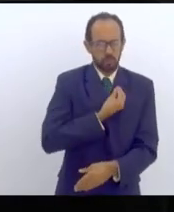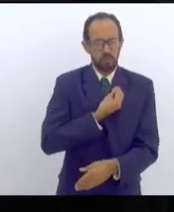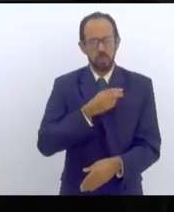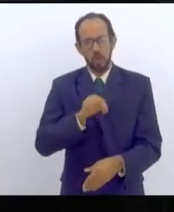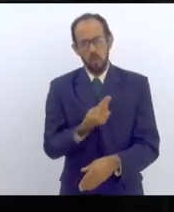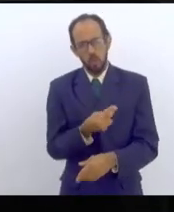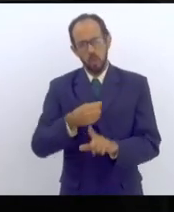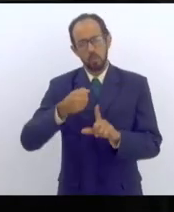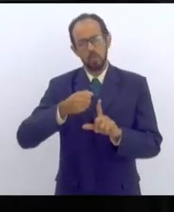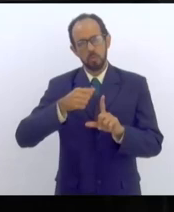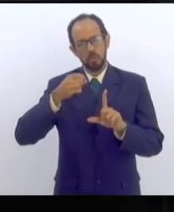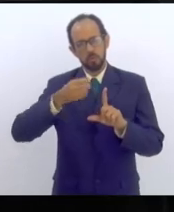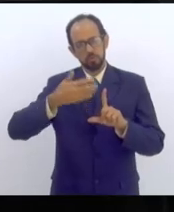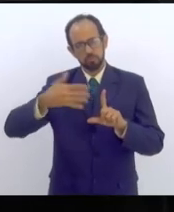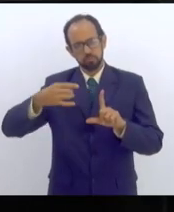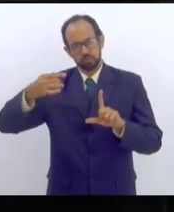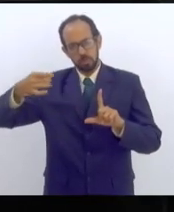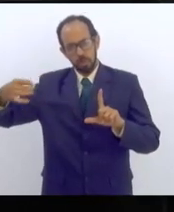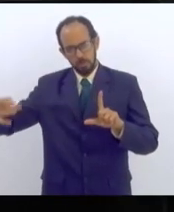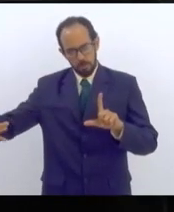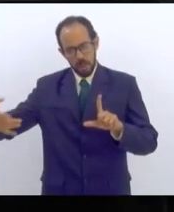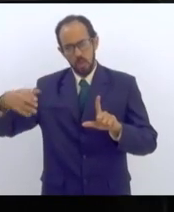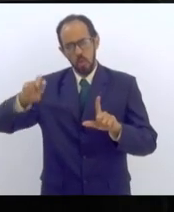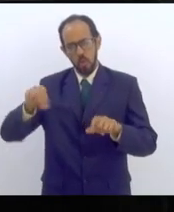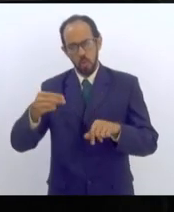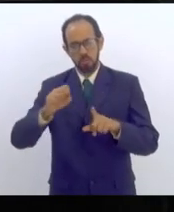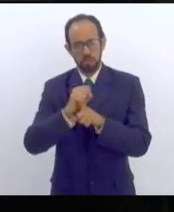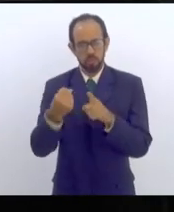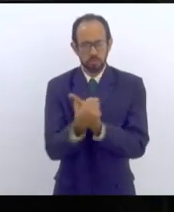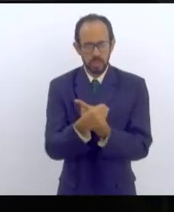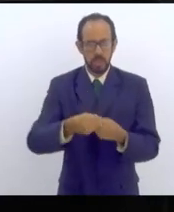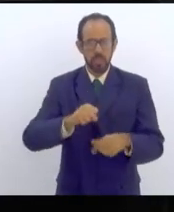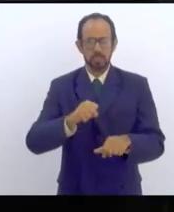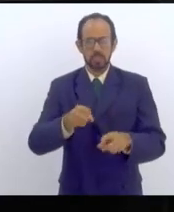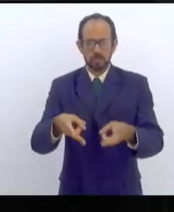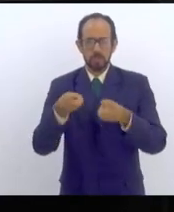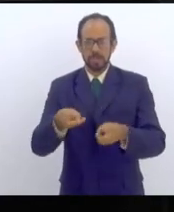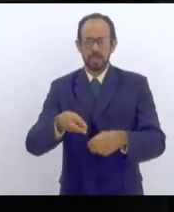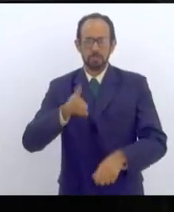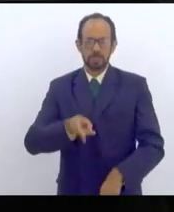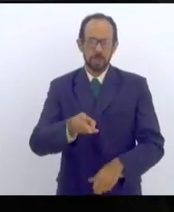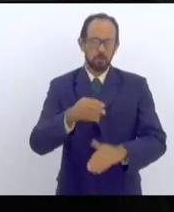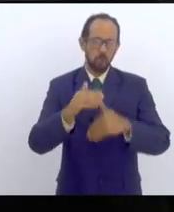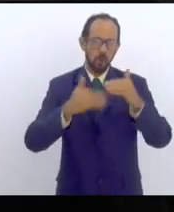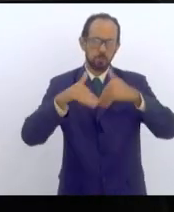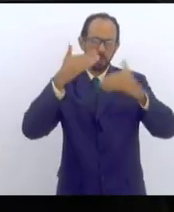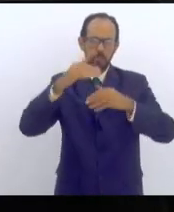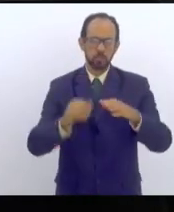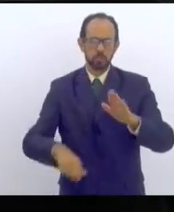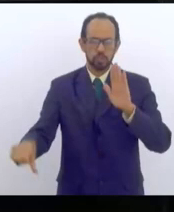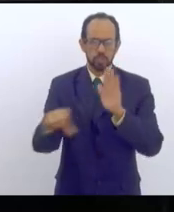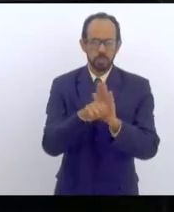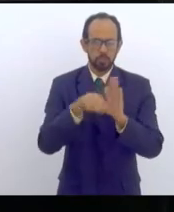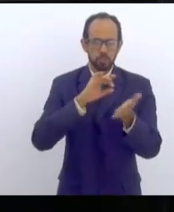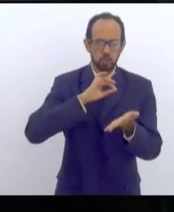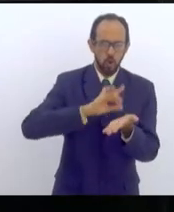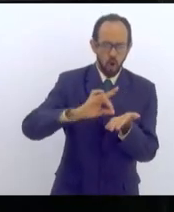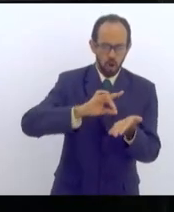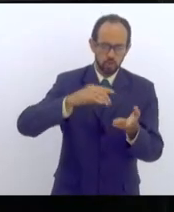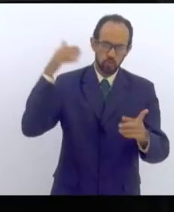numa sociedade em que nós observamos um aumento constante de crimes de ódio destinados à